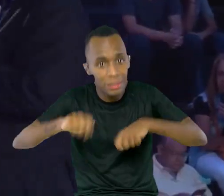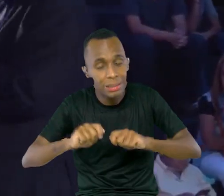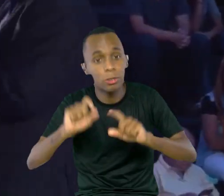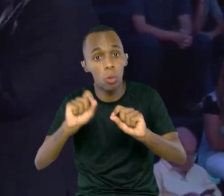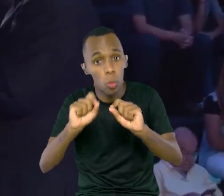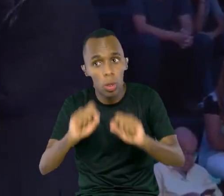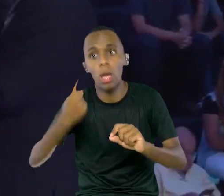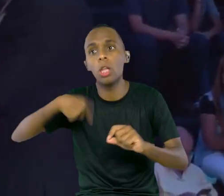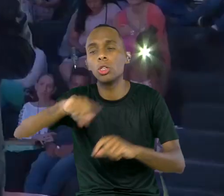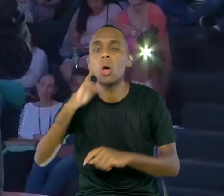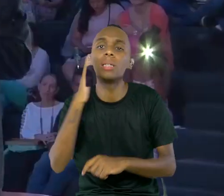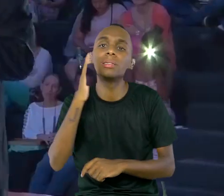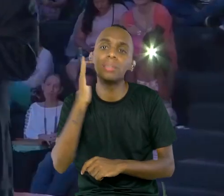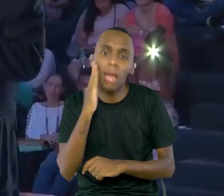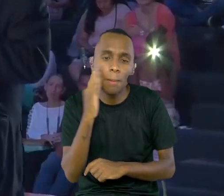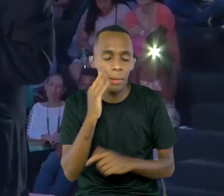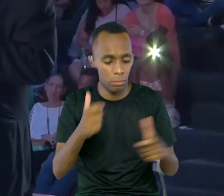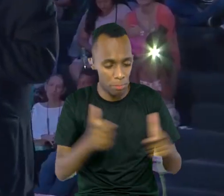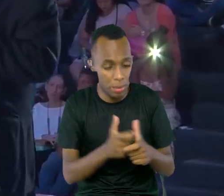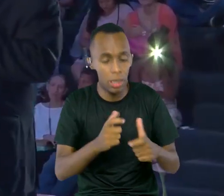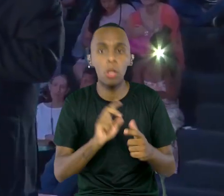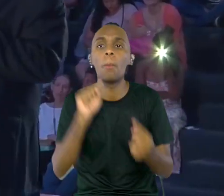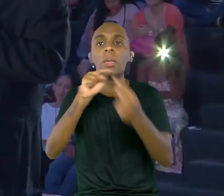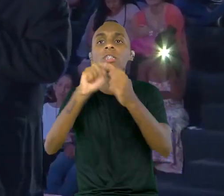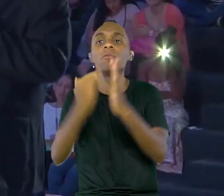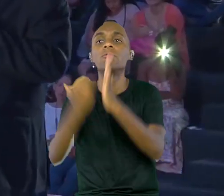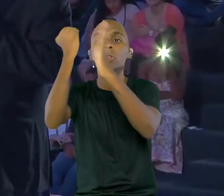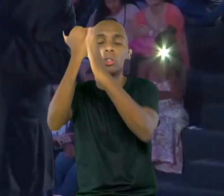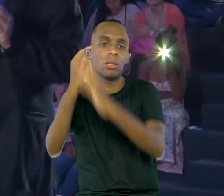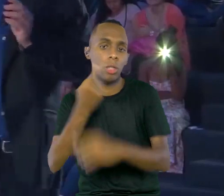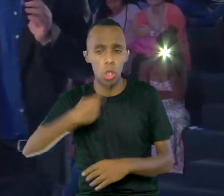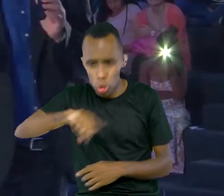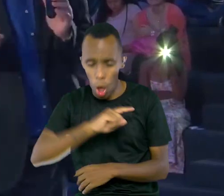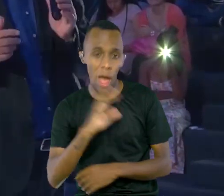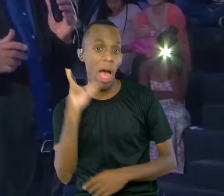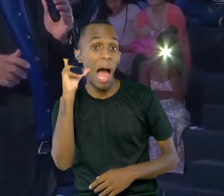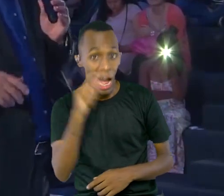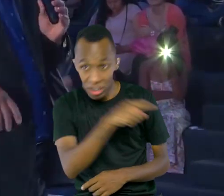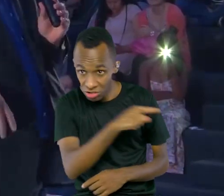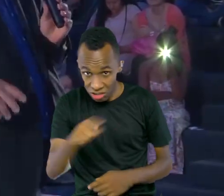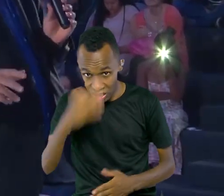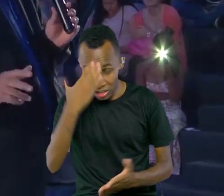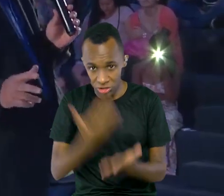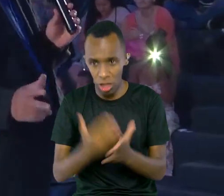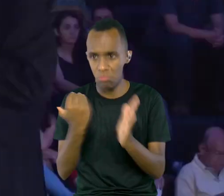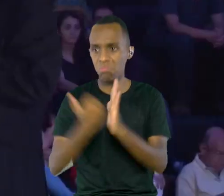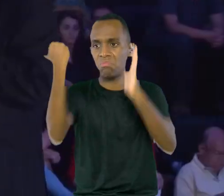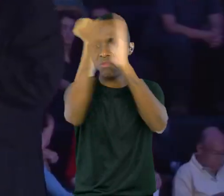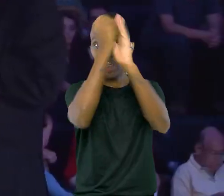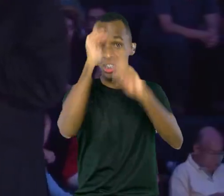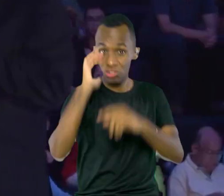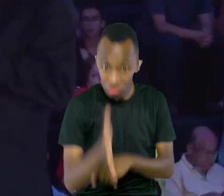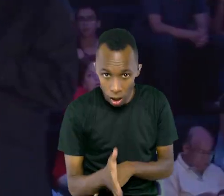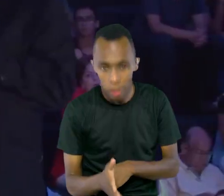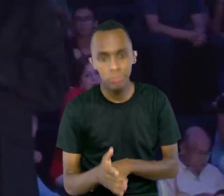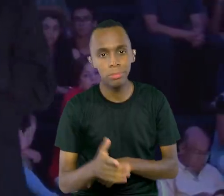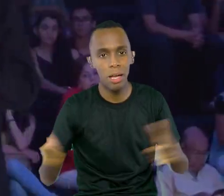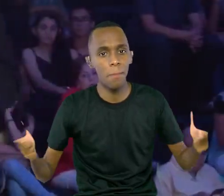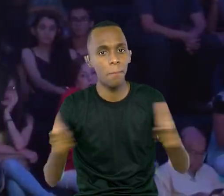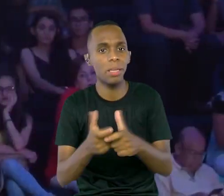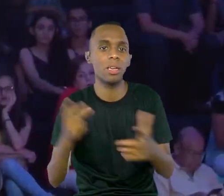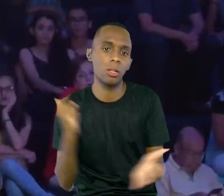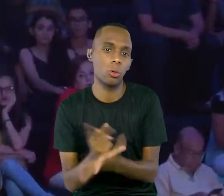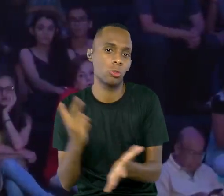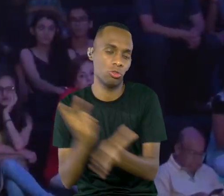mesmo exige que a gente se saiba pequeno para poder crescer. Quem entre nós achar que grande já é o